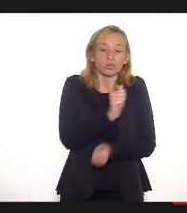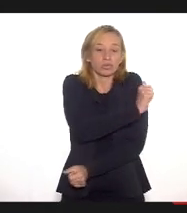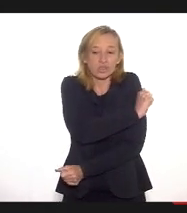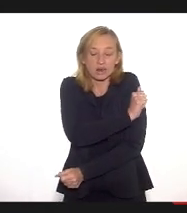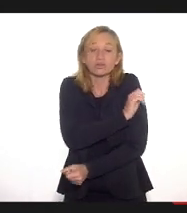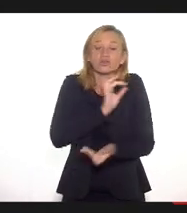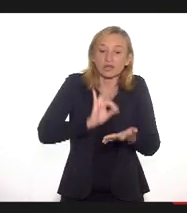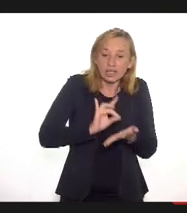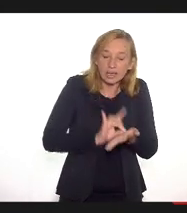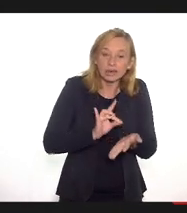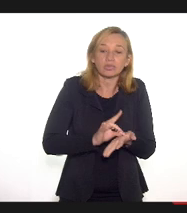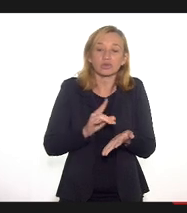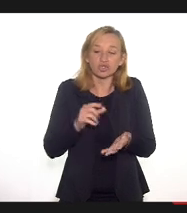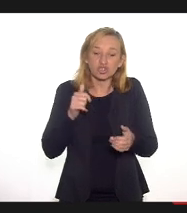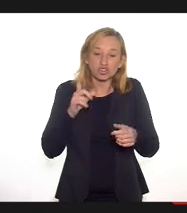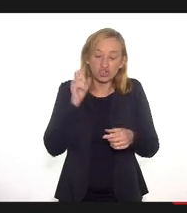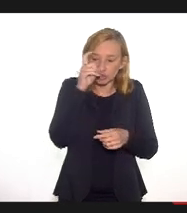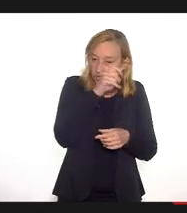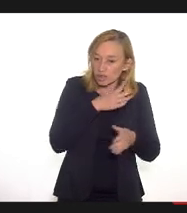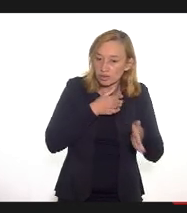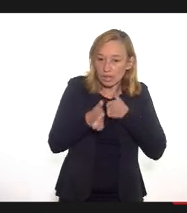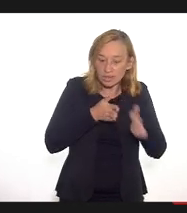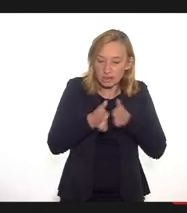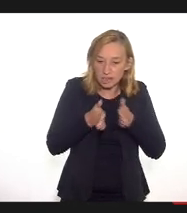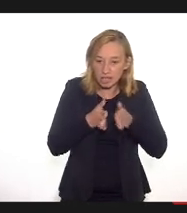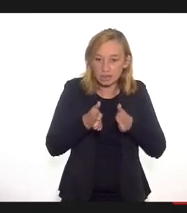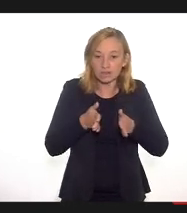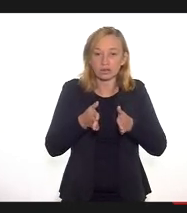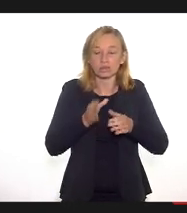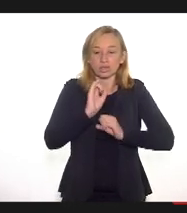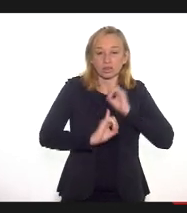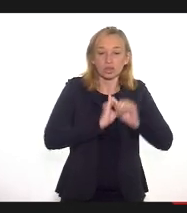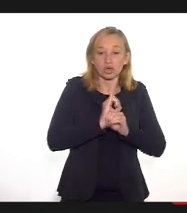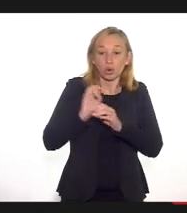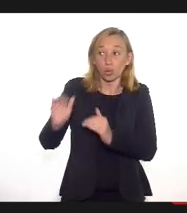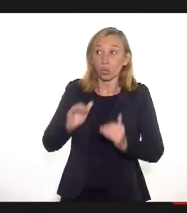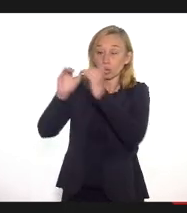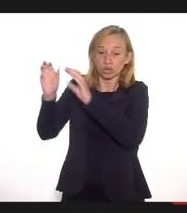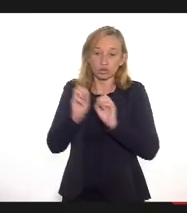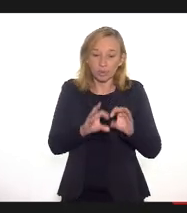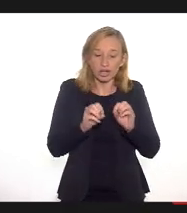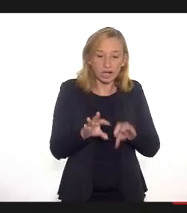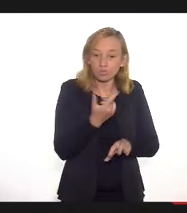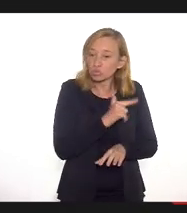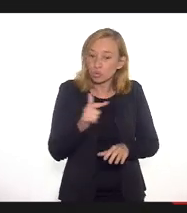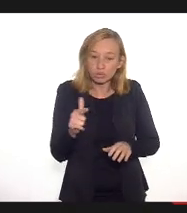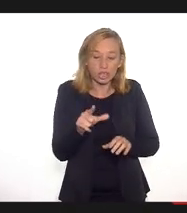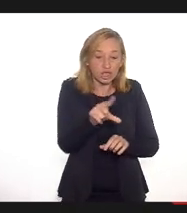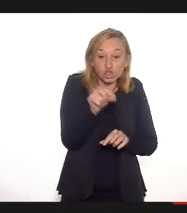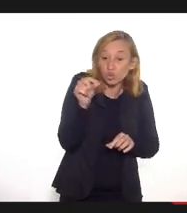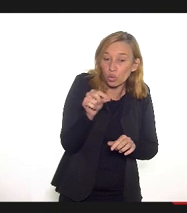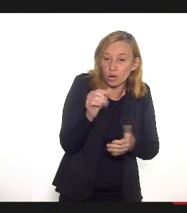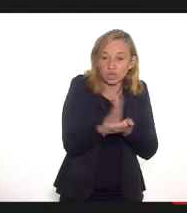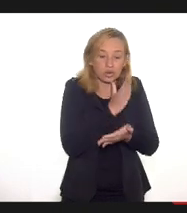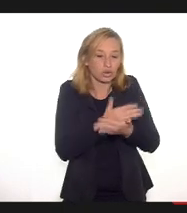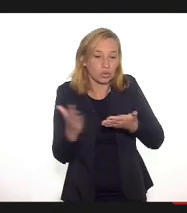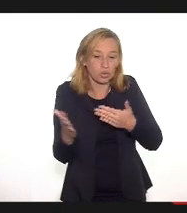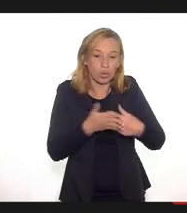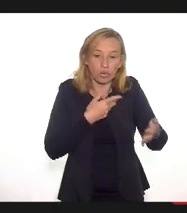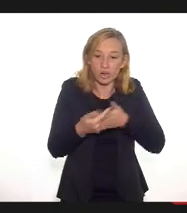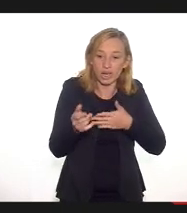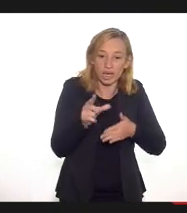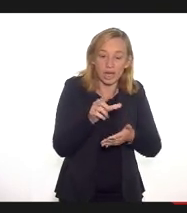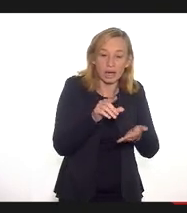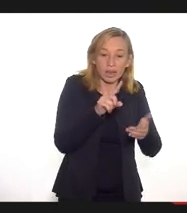que realmente têm dificuldade de acesso à internet. Lembrando que para o superior, por exemplo, não tem sequer opção de qualquer material